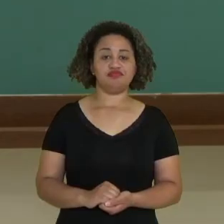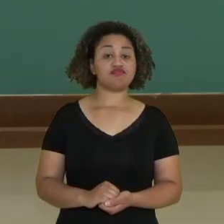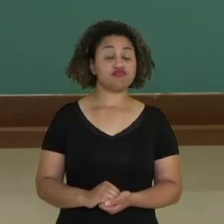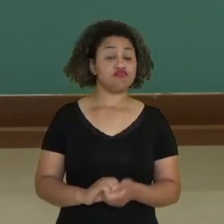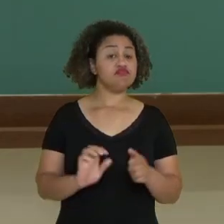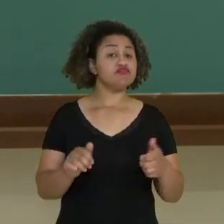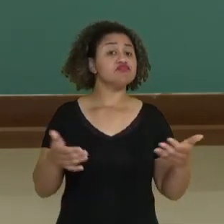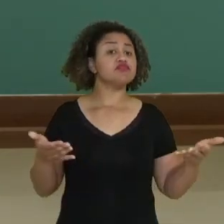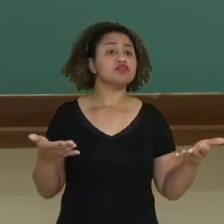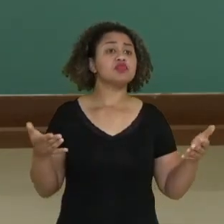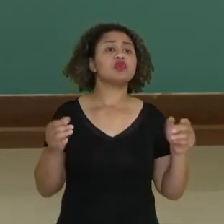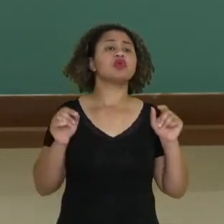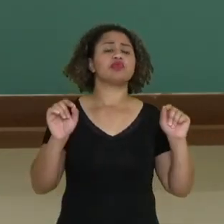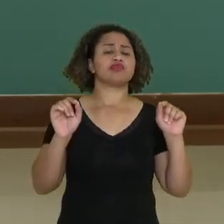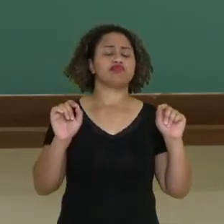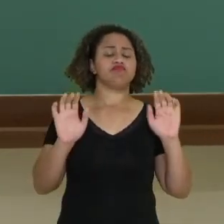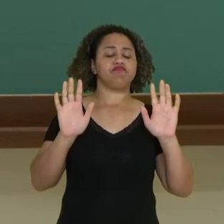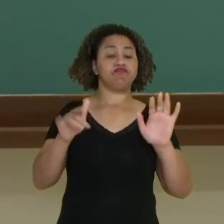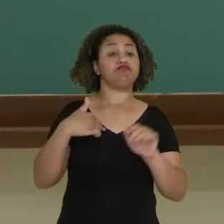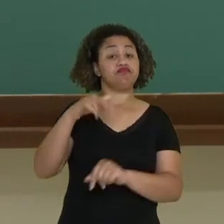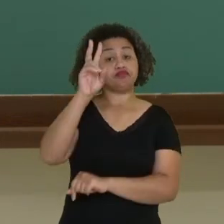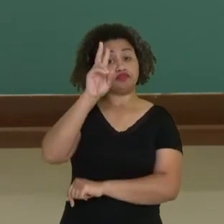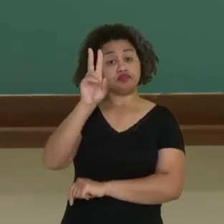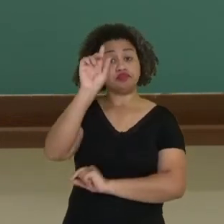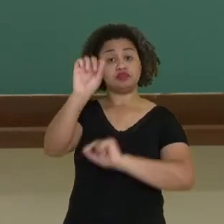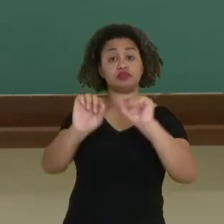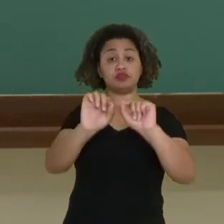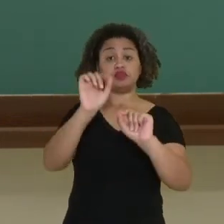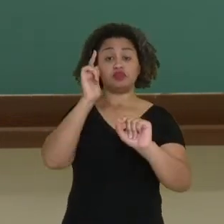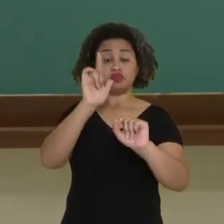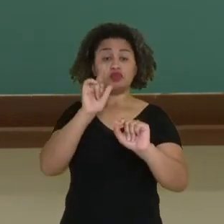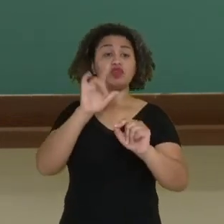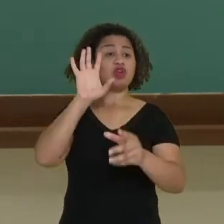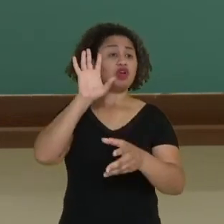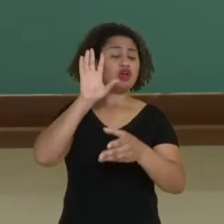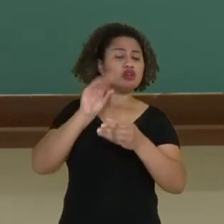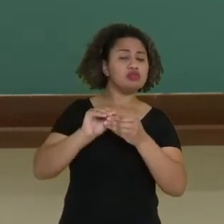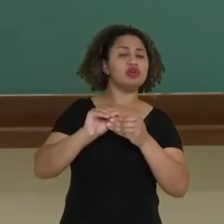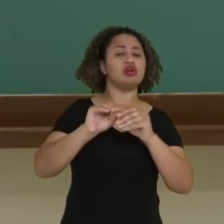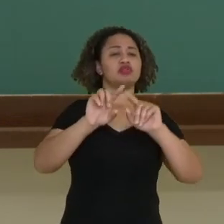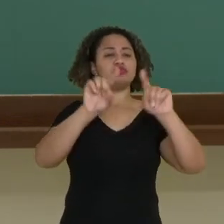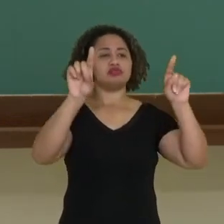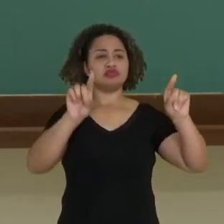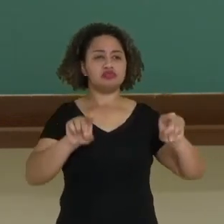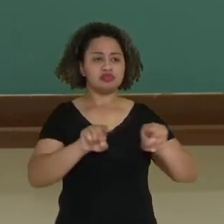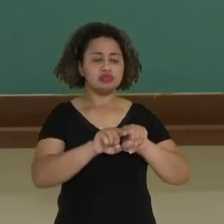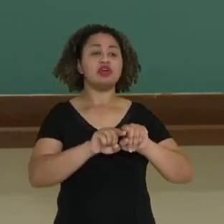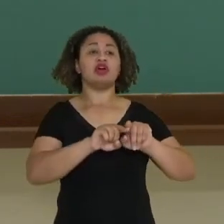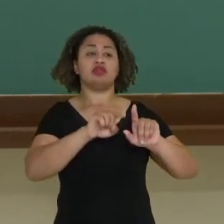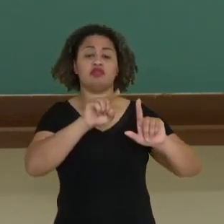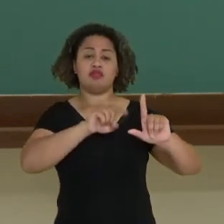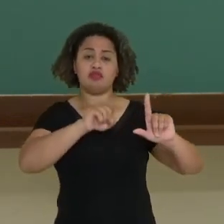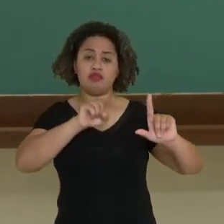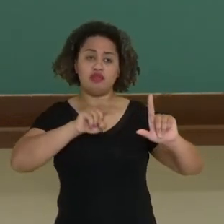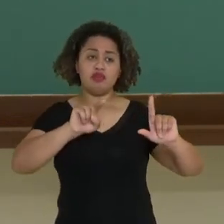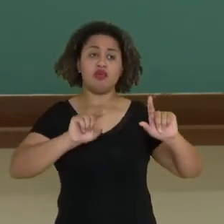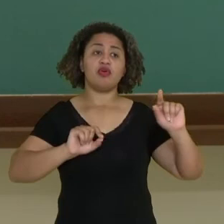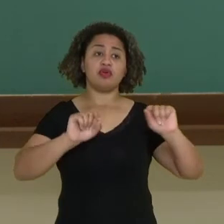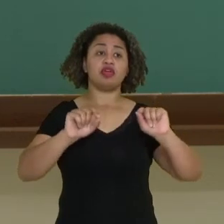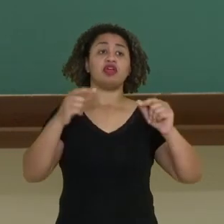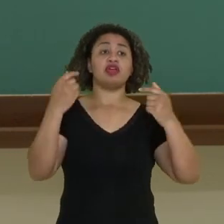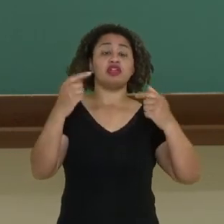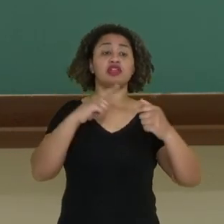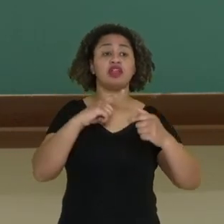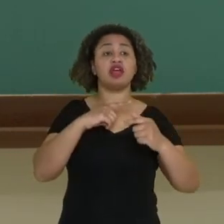voltei. Lembrando que, para dar conta de interpretar um gráfico, um infográfico, nós temos